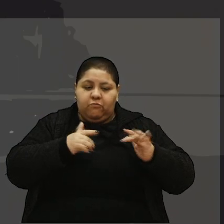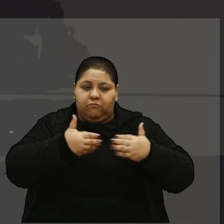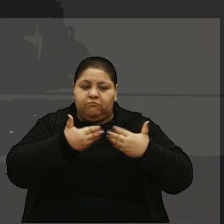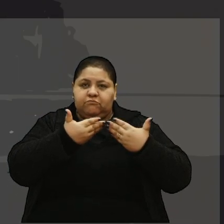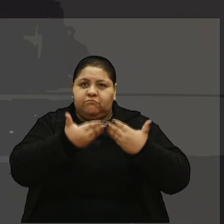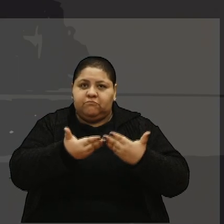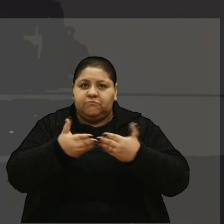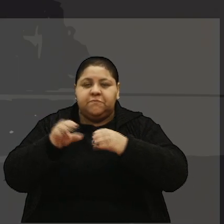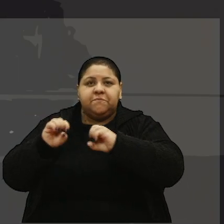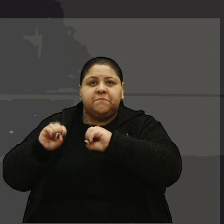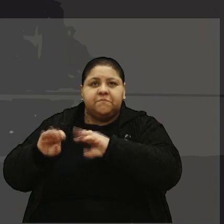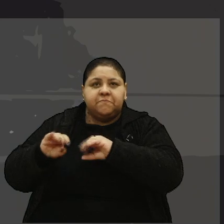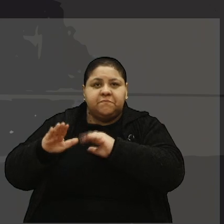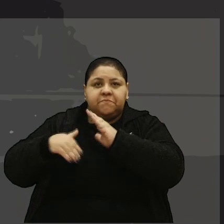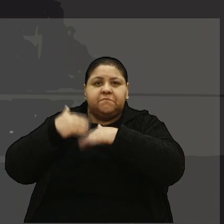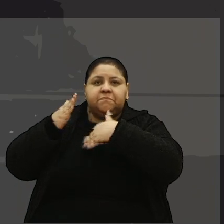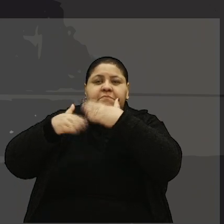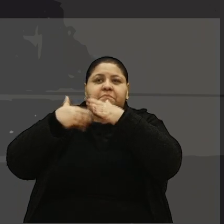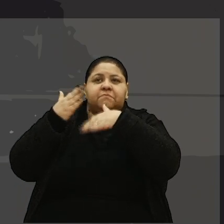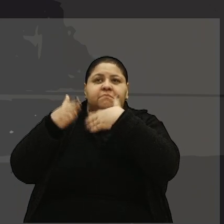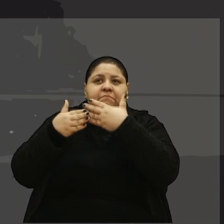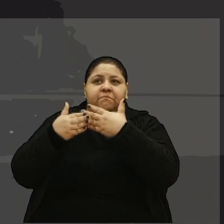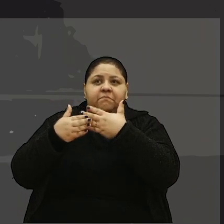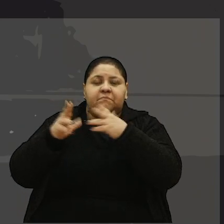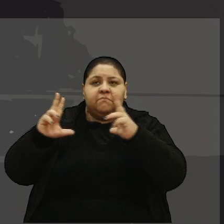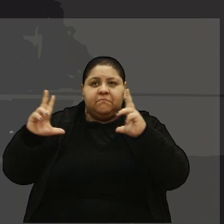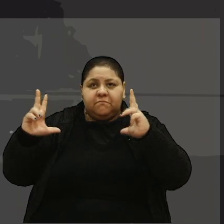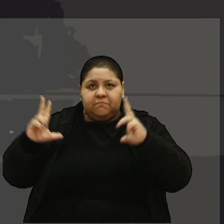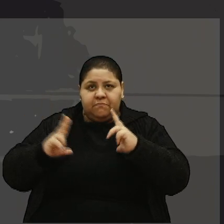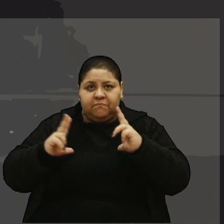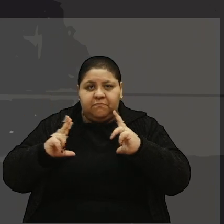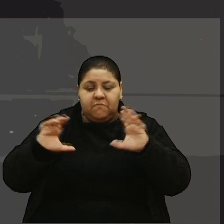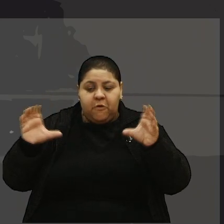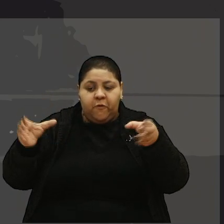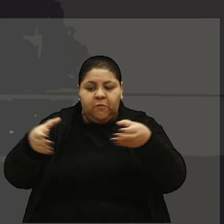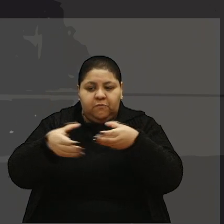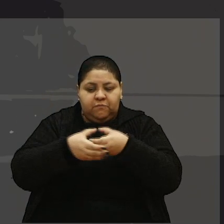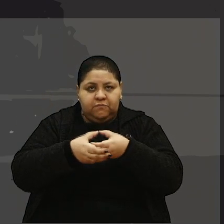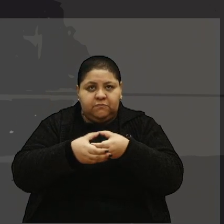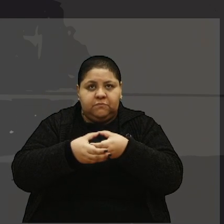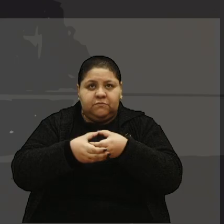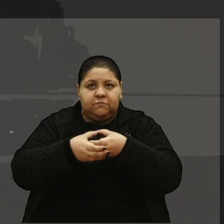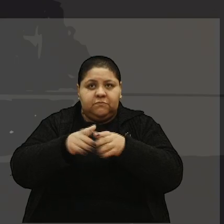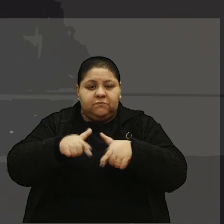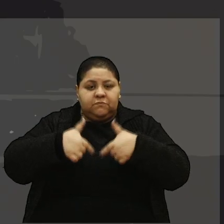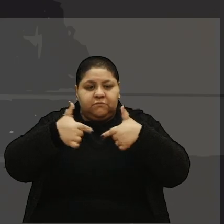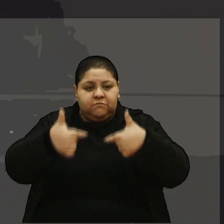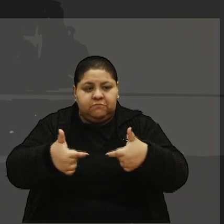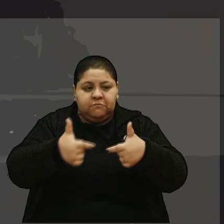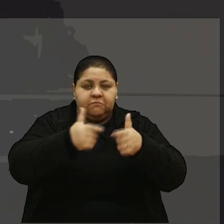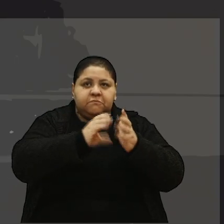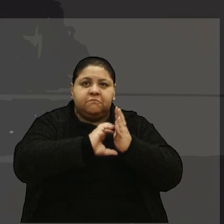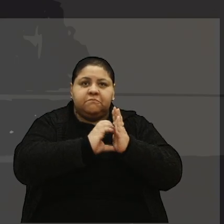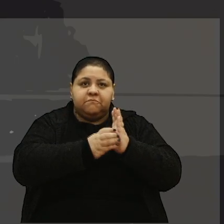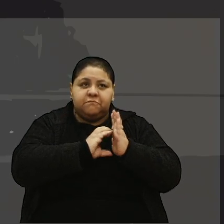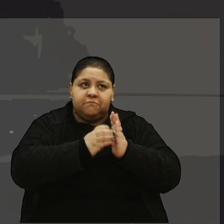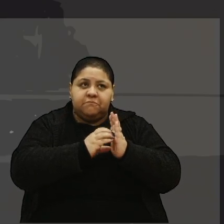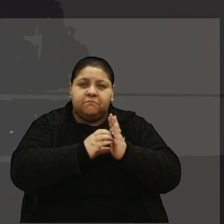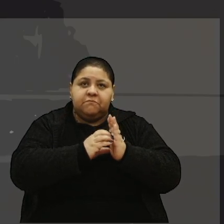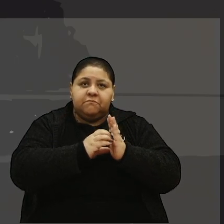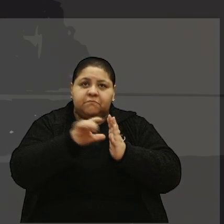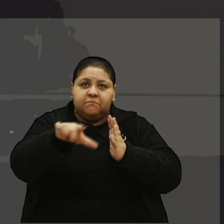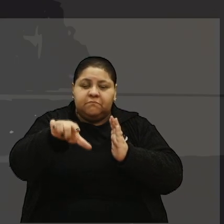da educação e do desenvolvimento pessoal e coletivo. Como militantes do partido,